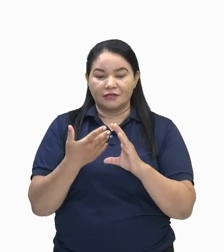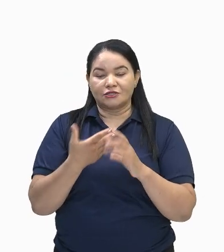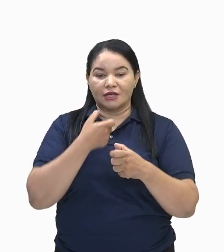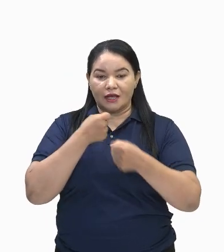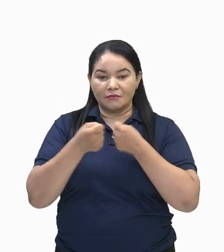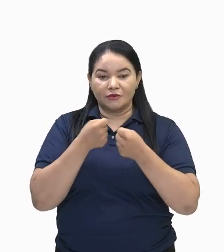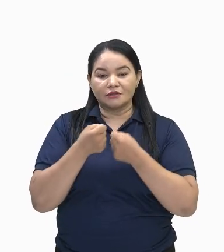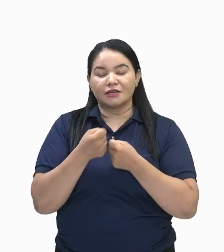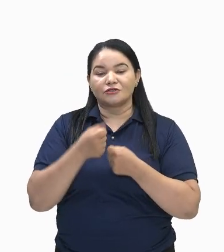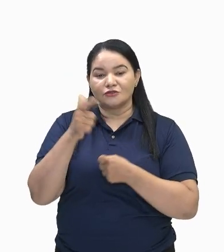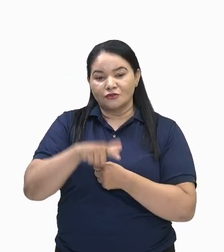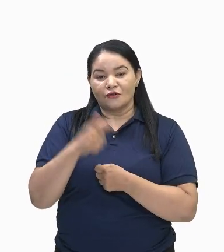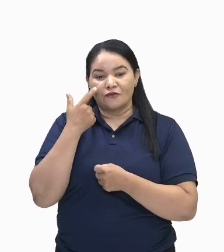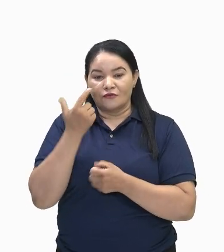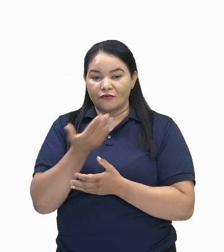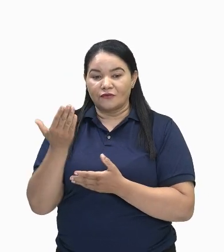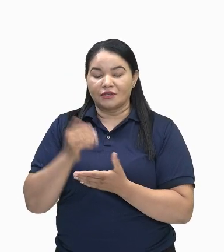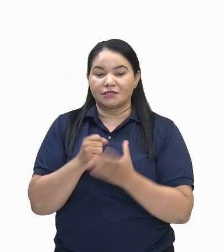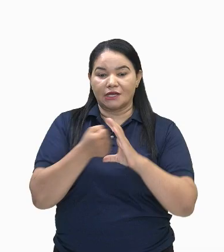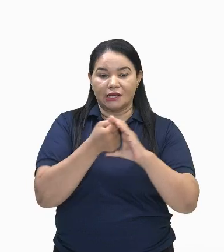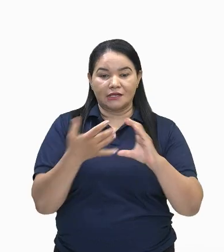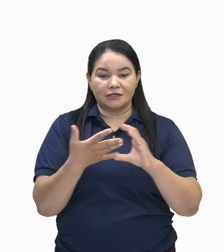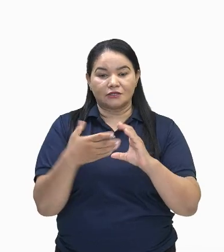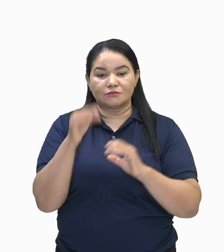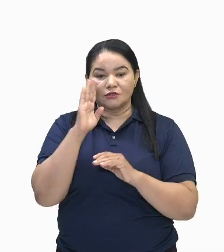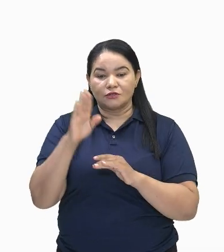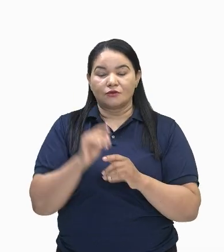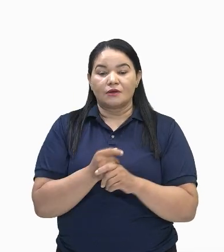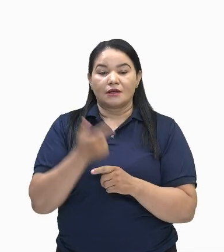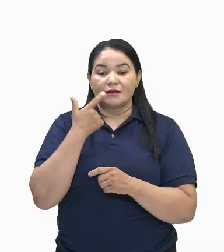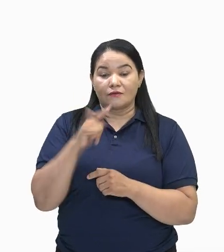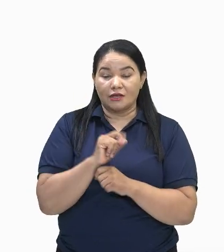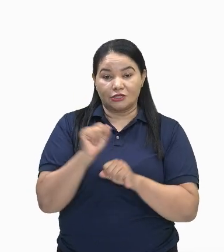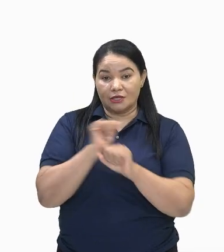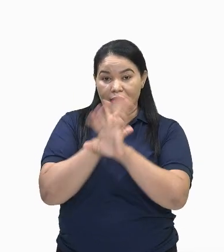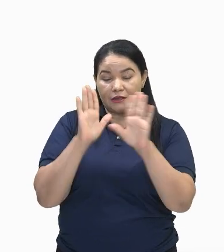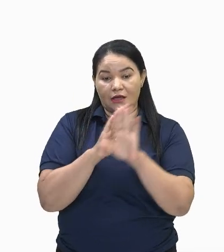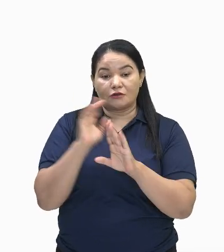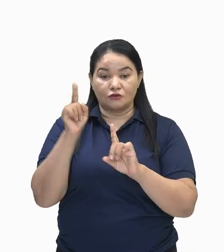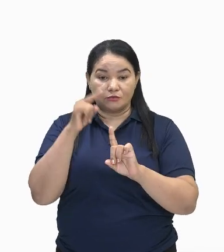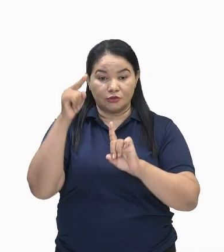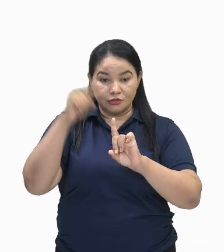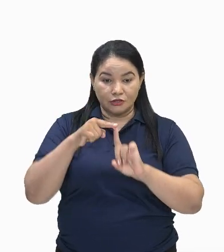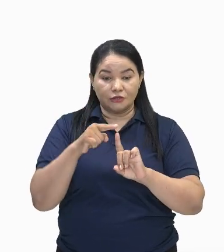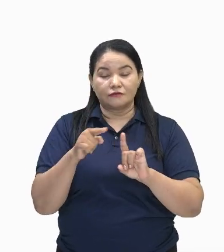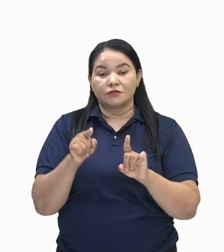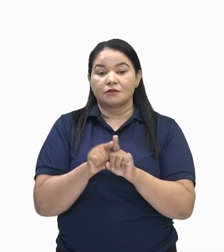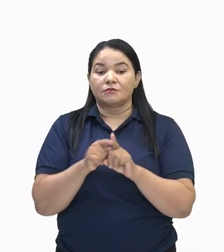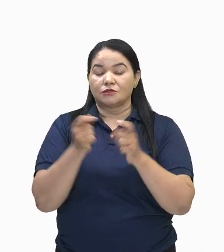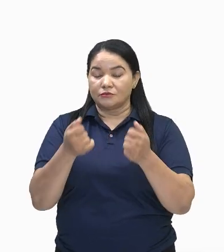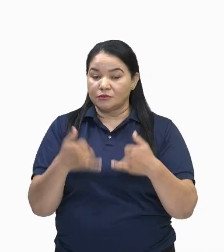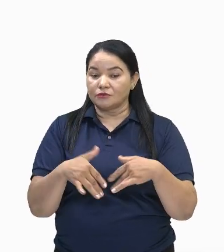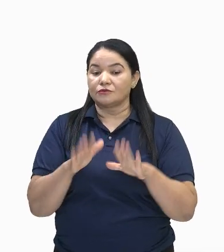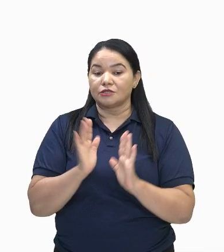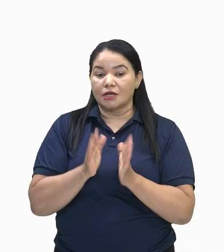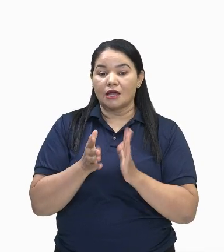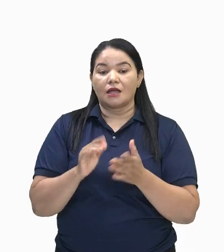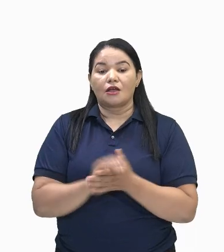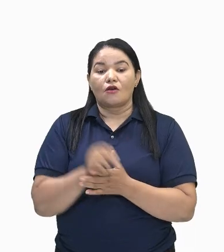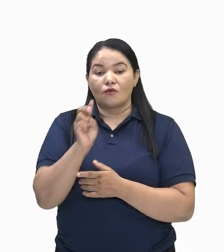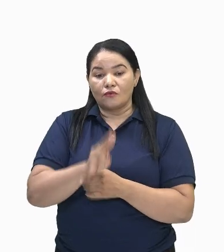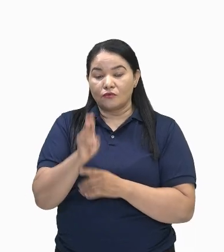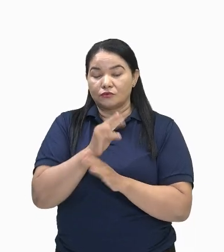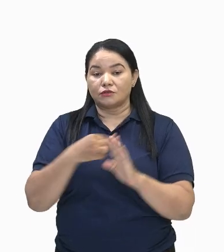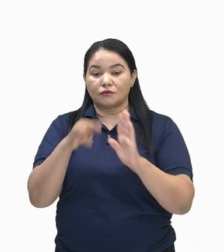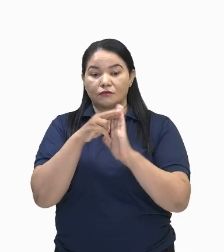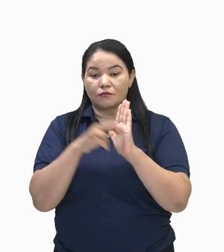reportagem, características, né, como a linguagem clara e objetiva, falamos muito sobre isto, o uso da norma